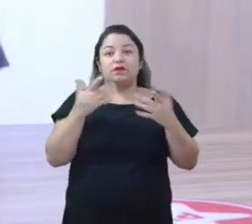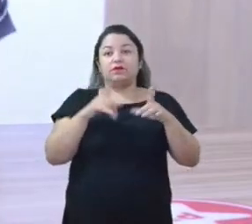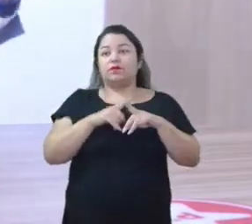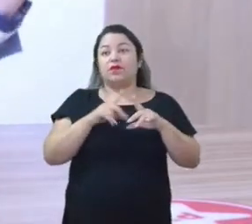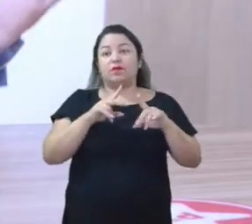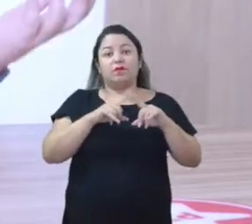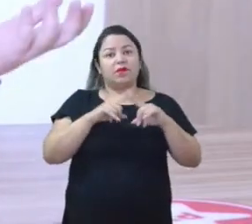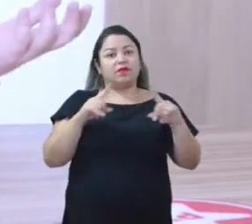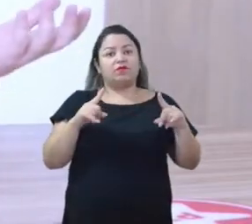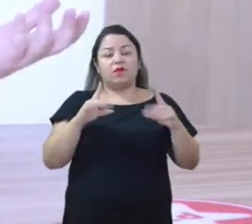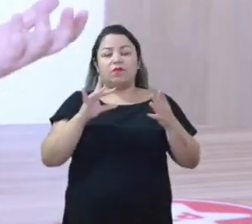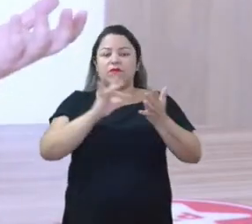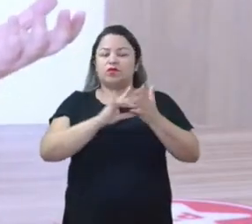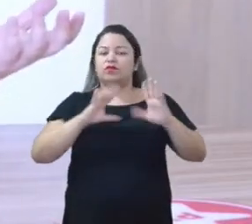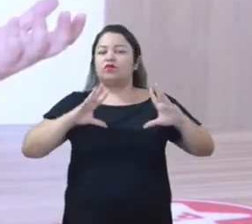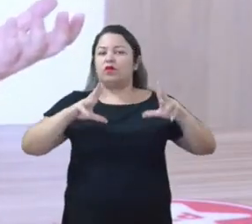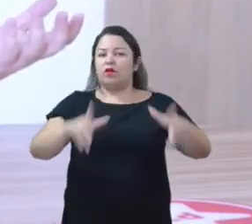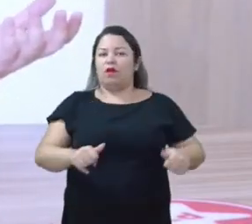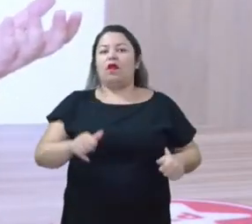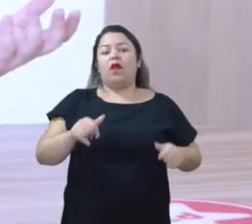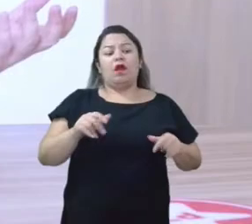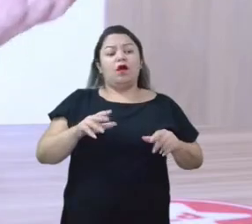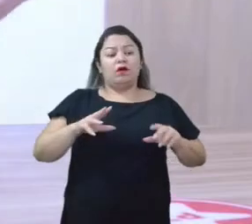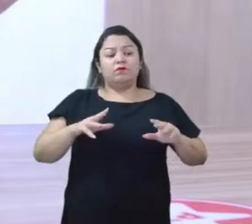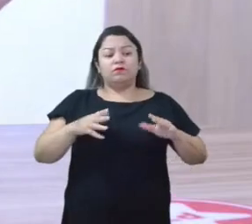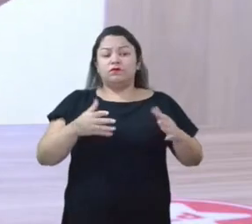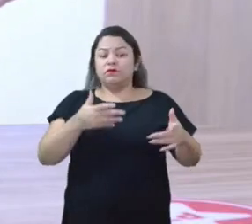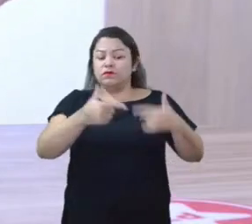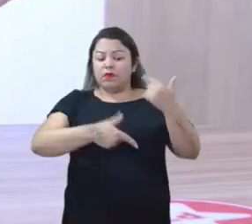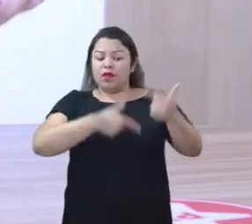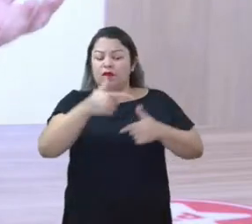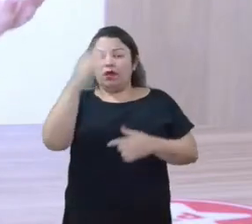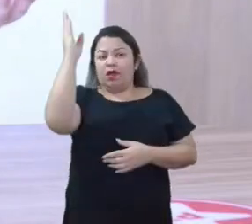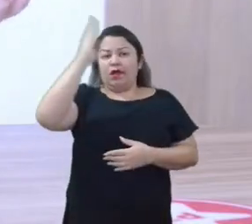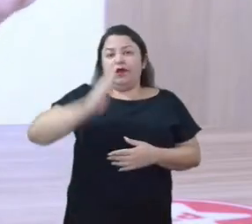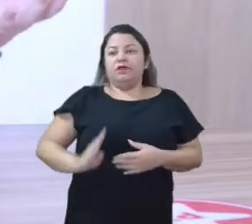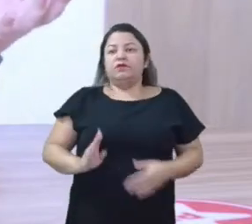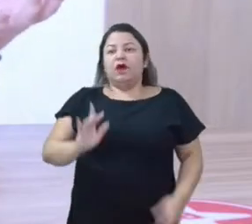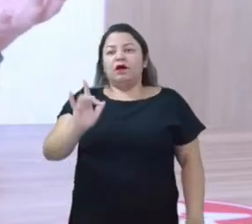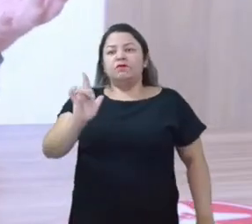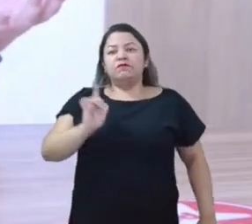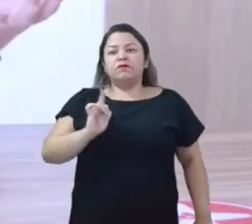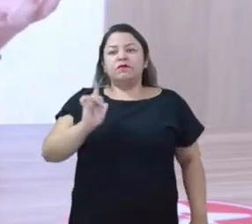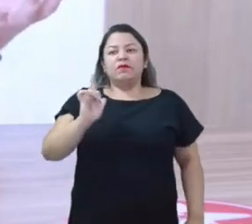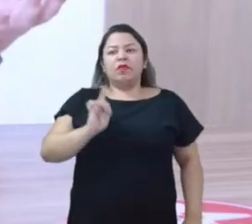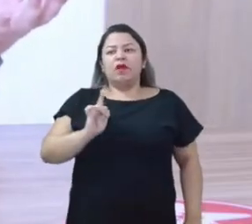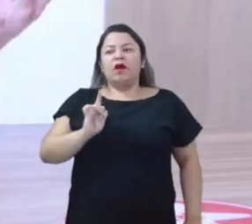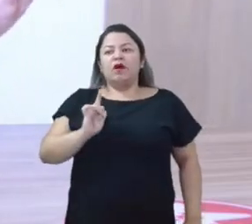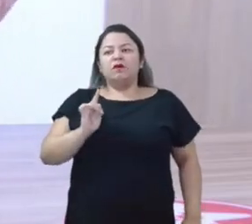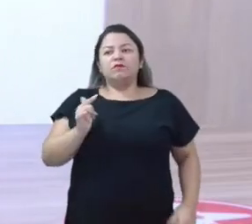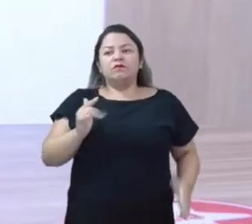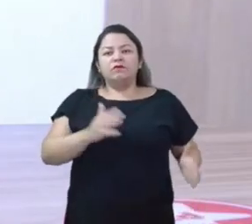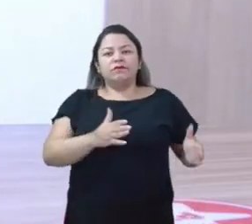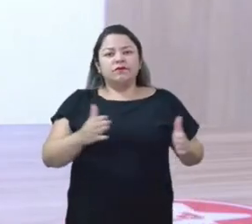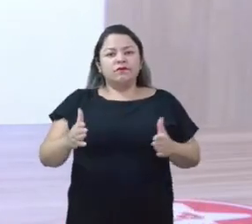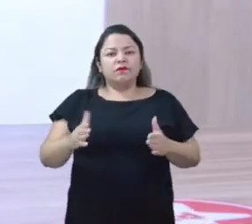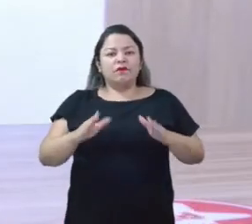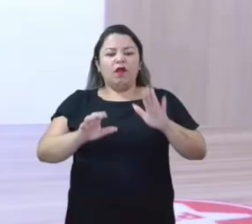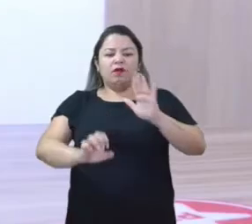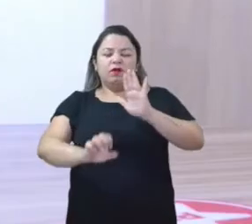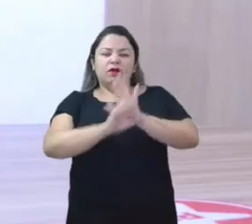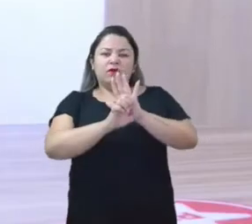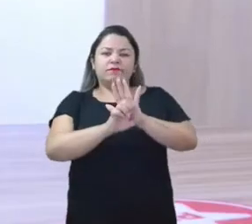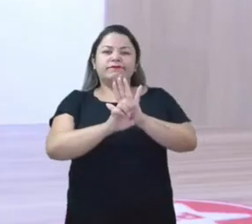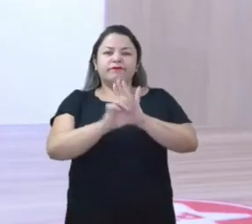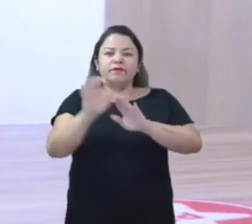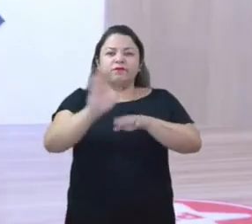uma realidade para todos os trabalhadores brasileiros. Então, você tem, né, não tem simetria. Então, a emenda constitucional